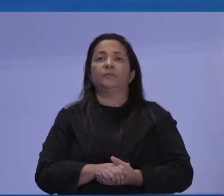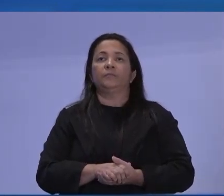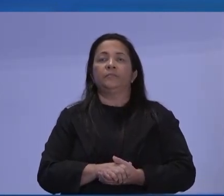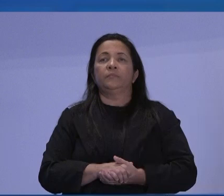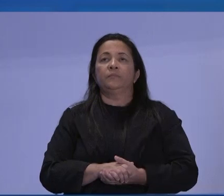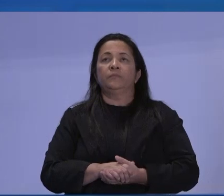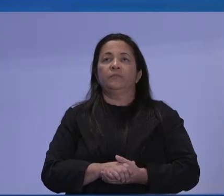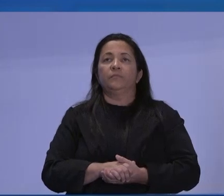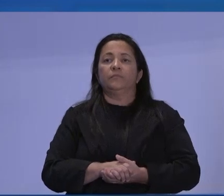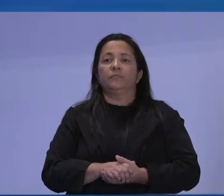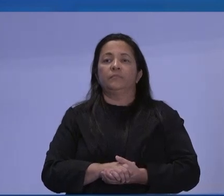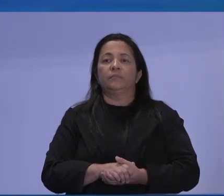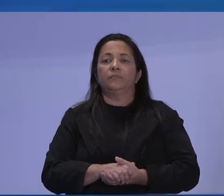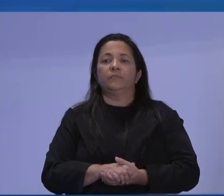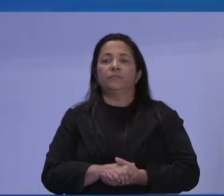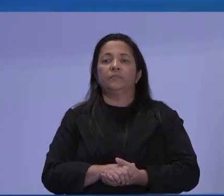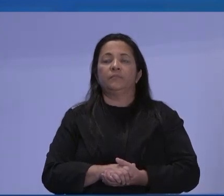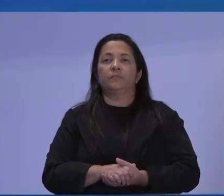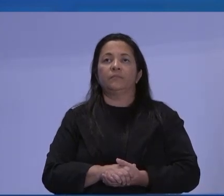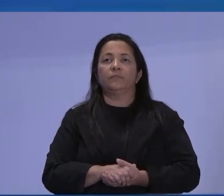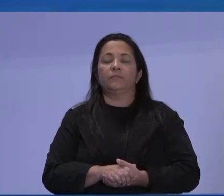isso.